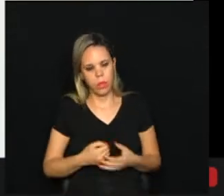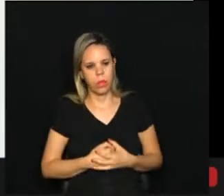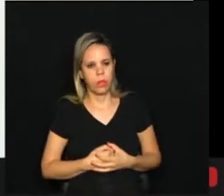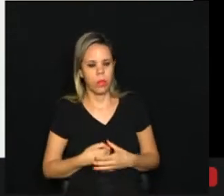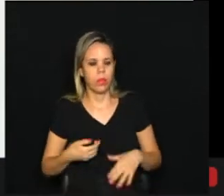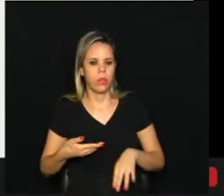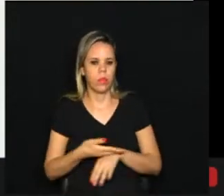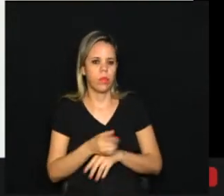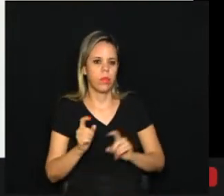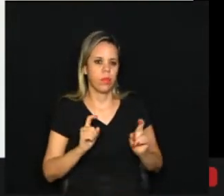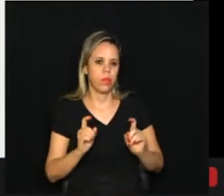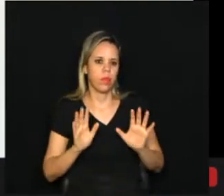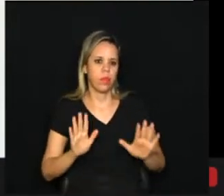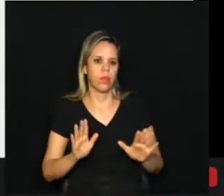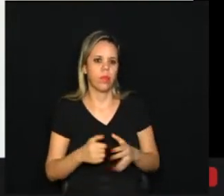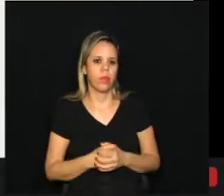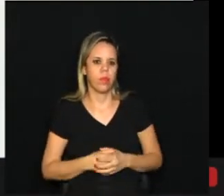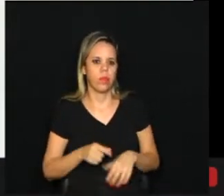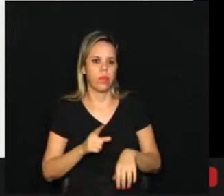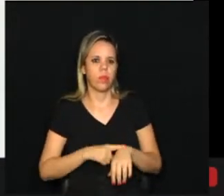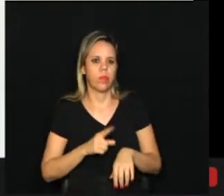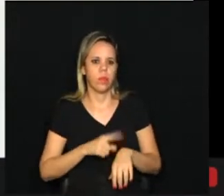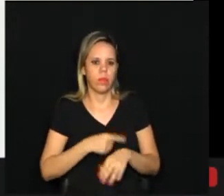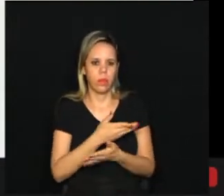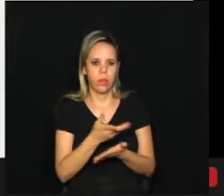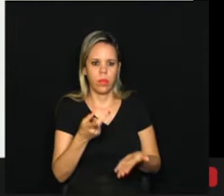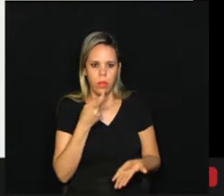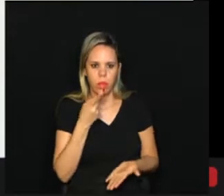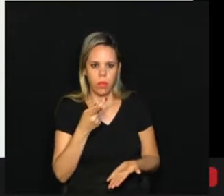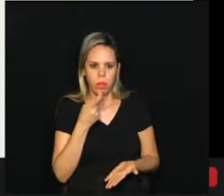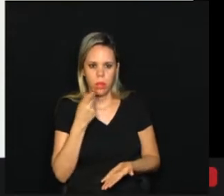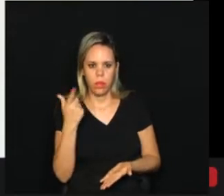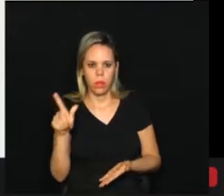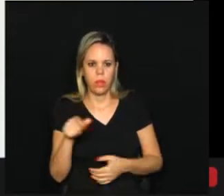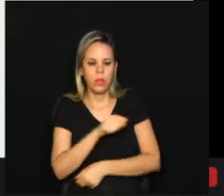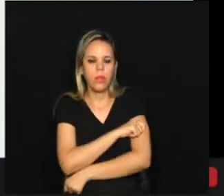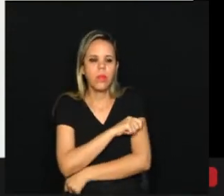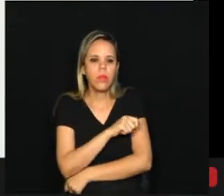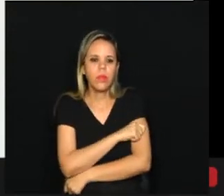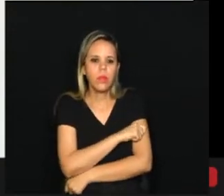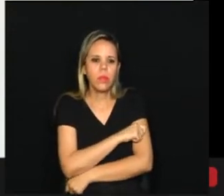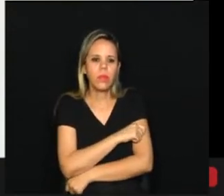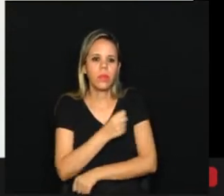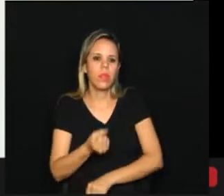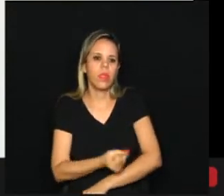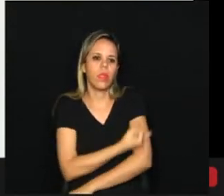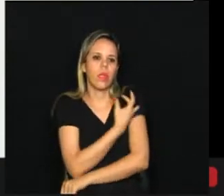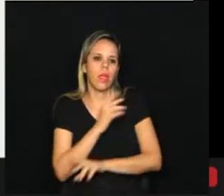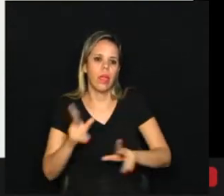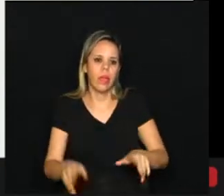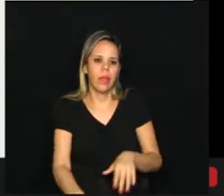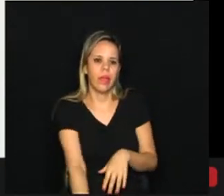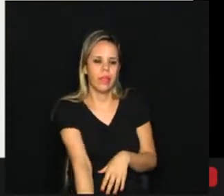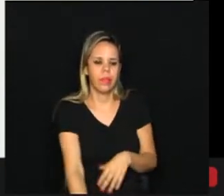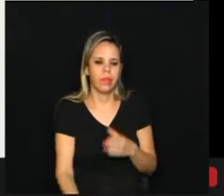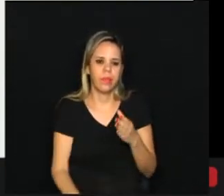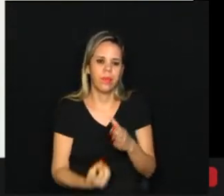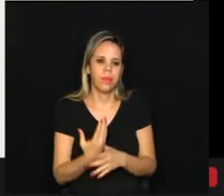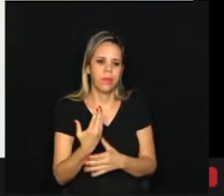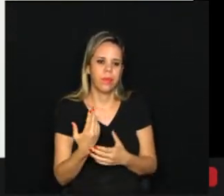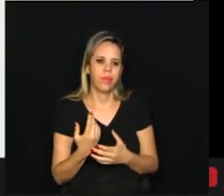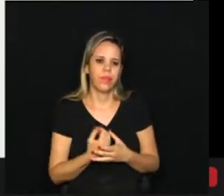uma reunião, porém, a partir do momento em que você está falando de um outro aluno, de uma outra série, de um